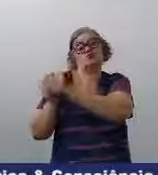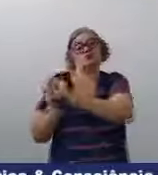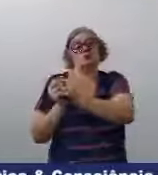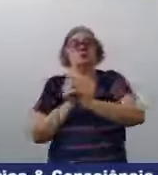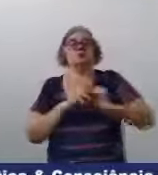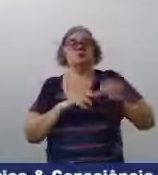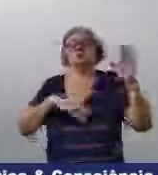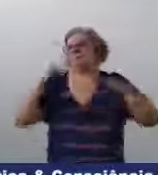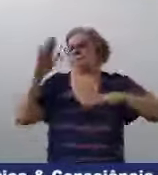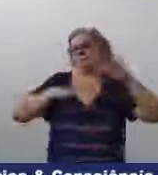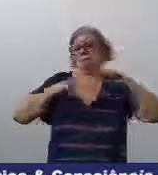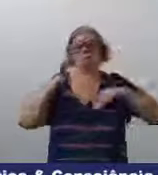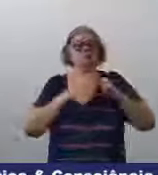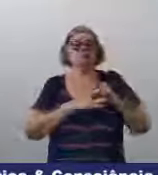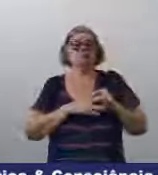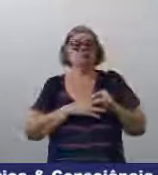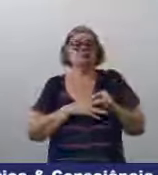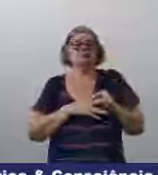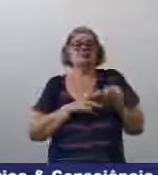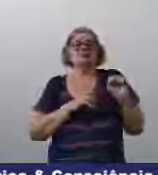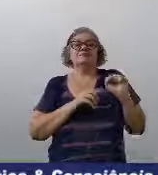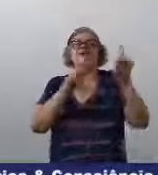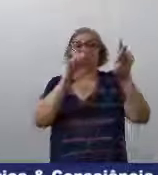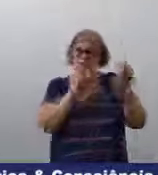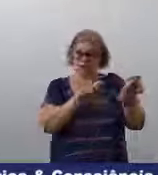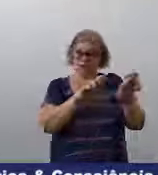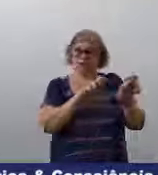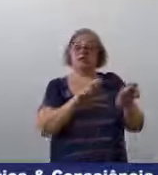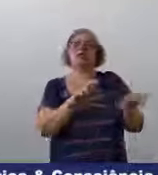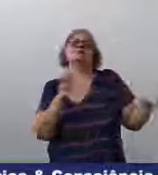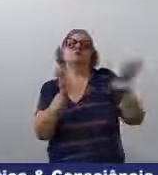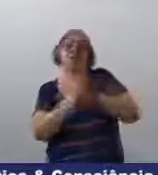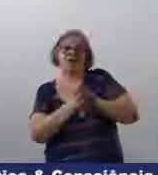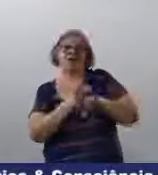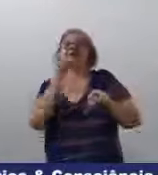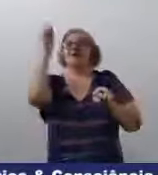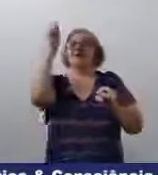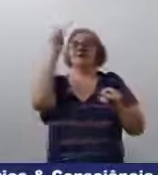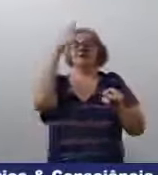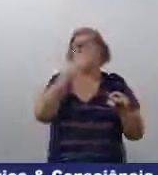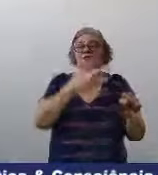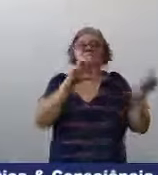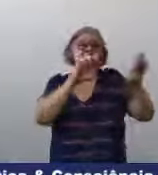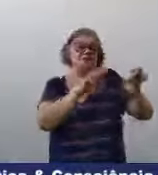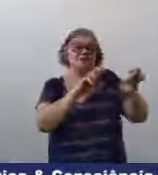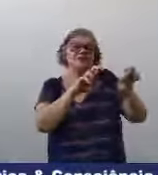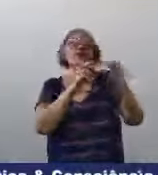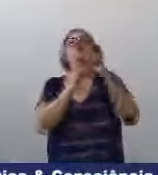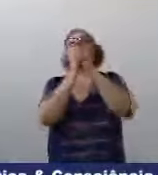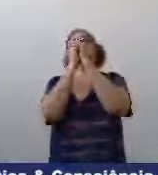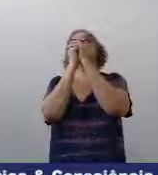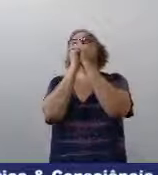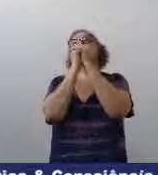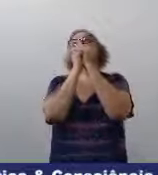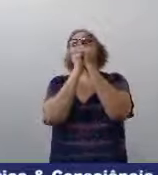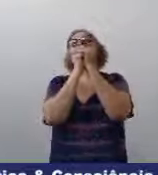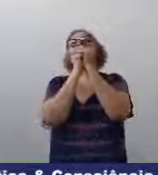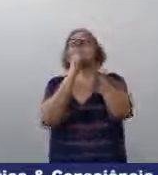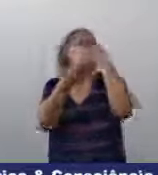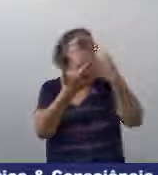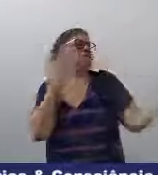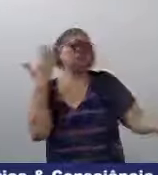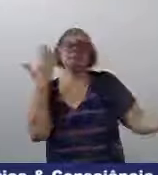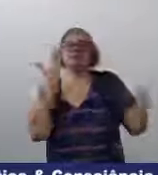meu time ganhar sempre. Perco 50 e não contabilizo. Ganho 13 e acho que a posição resolveu tudo. Então a gente torce os dedos, faz uma